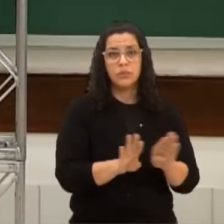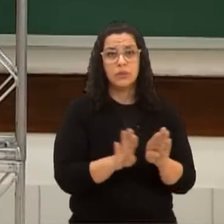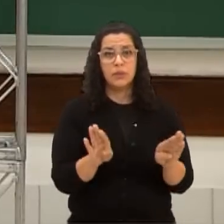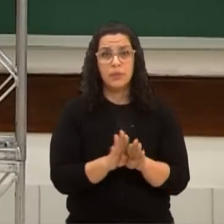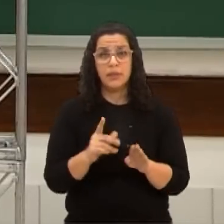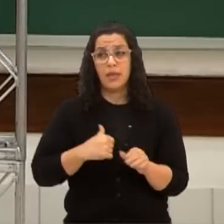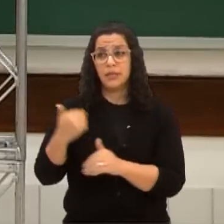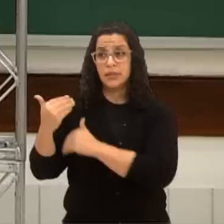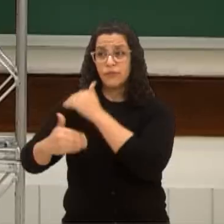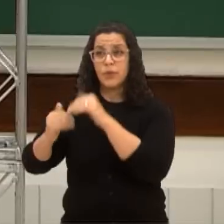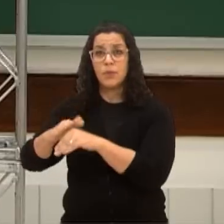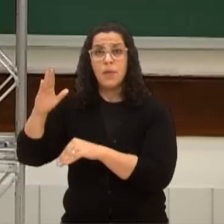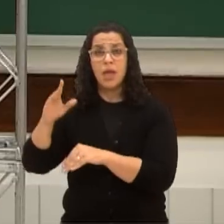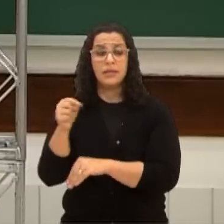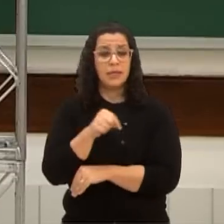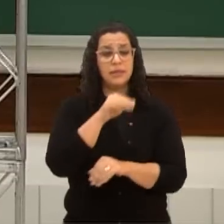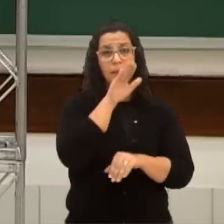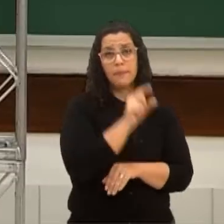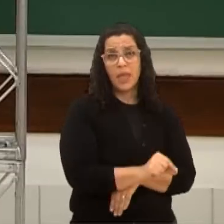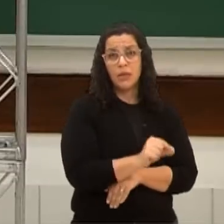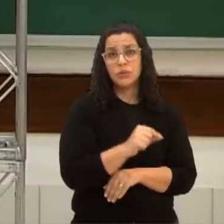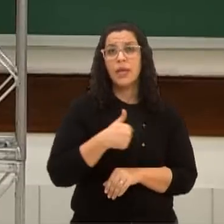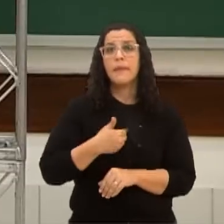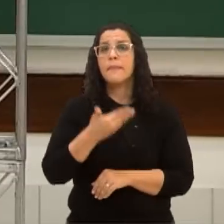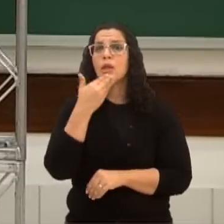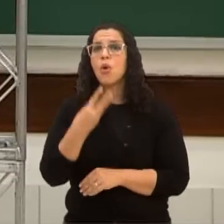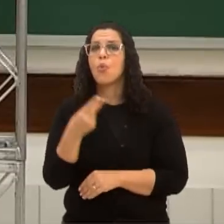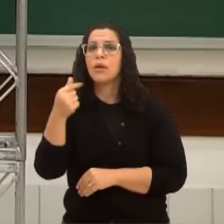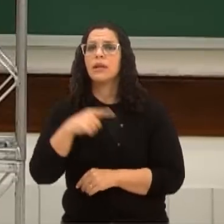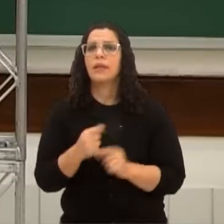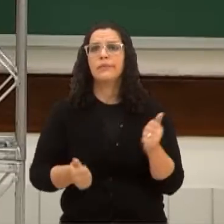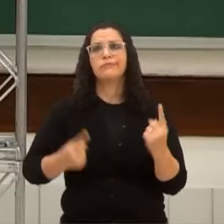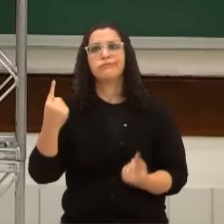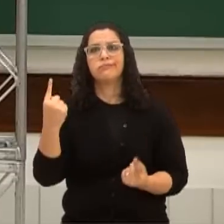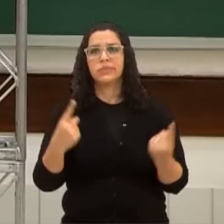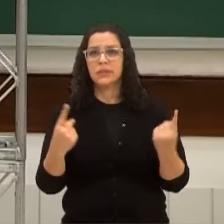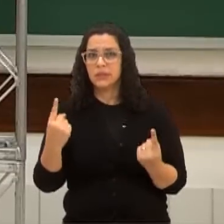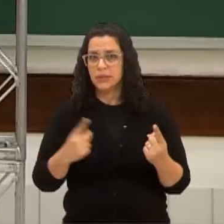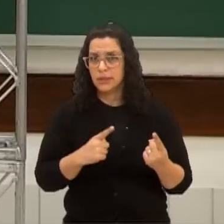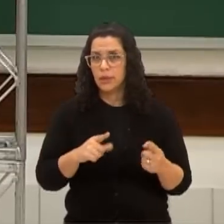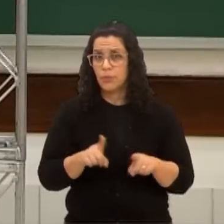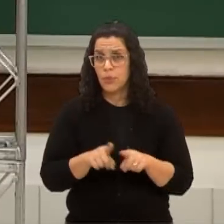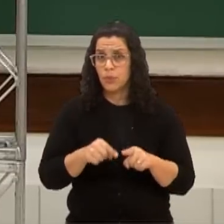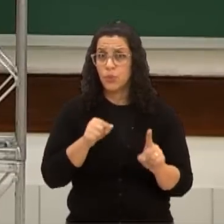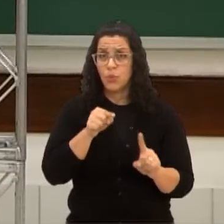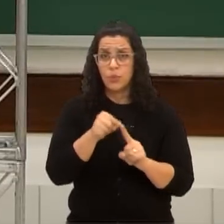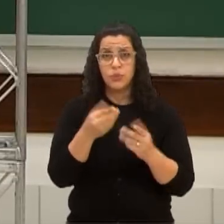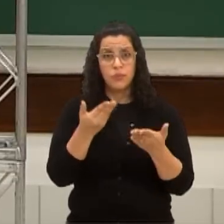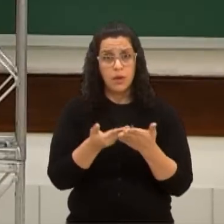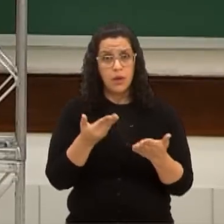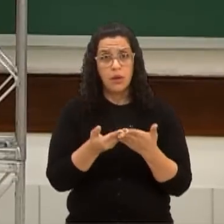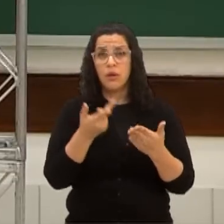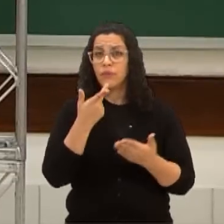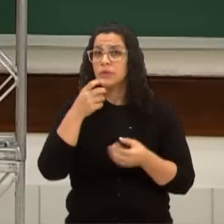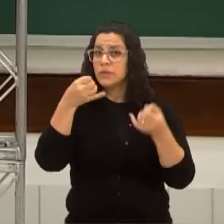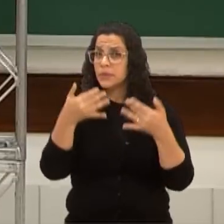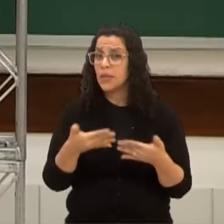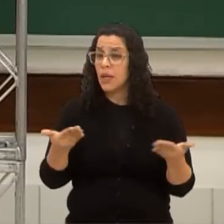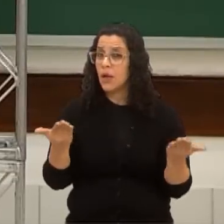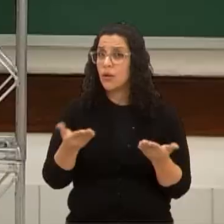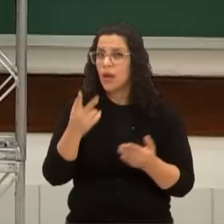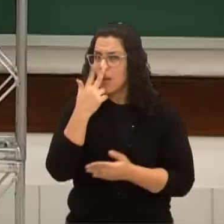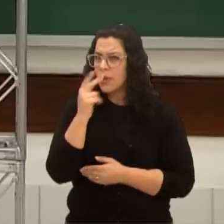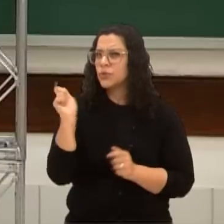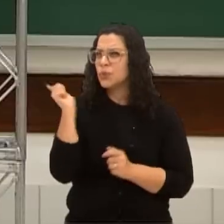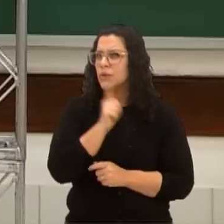país mais desenvolvido? Quem se beneficia mais ou menos nesse processo? O objetivo da aula foi esse e